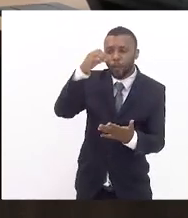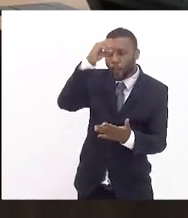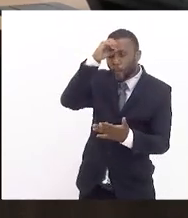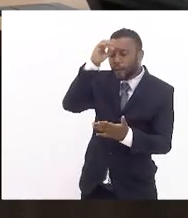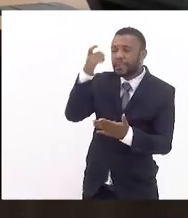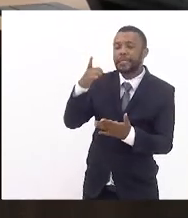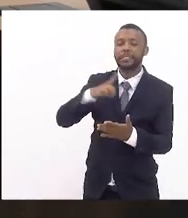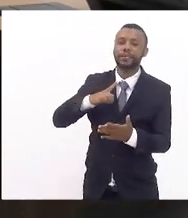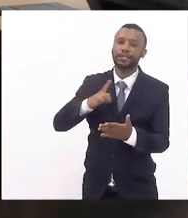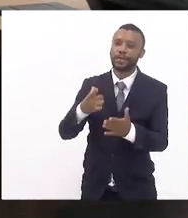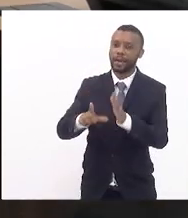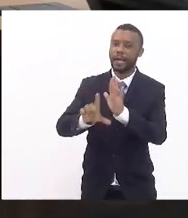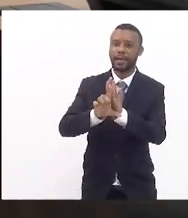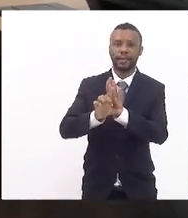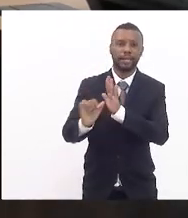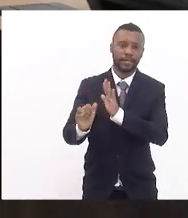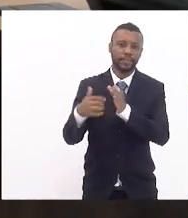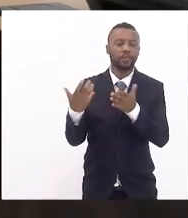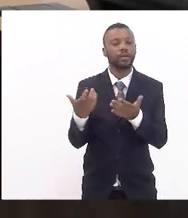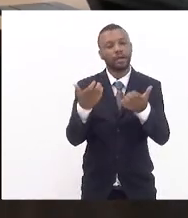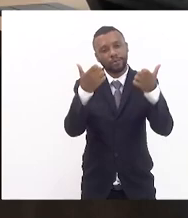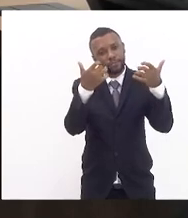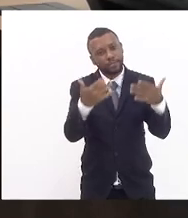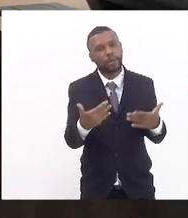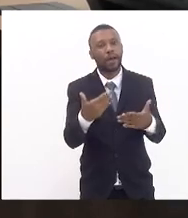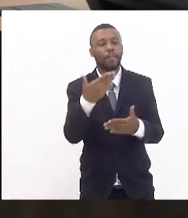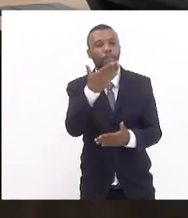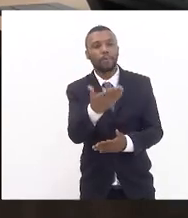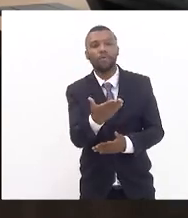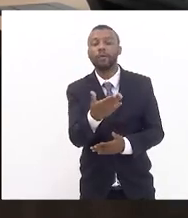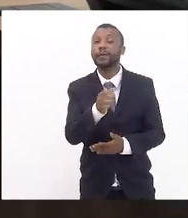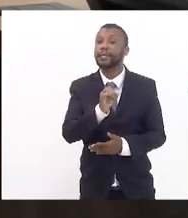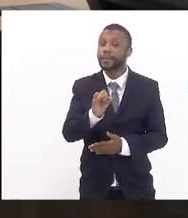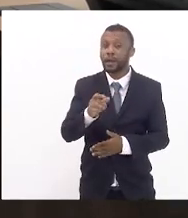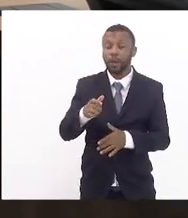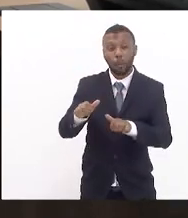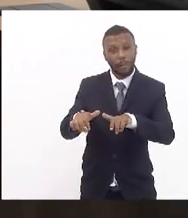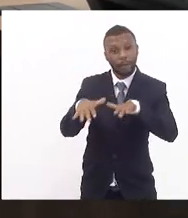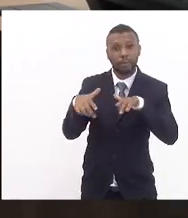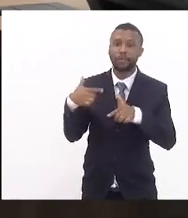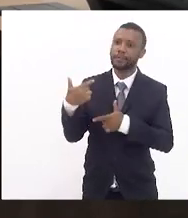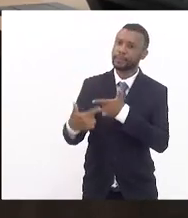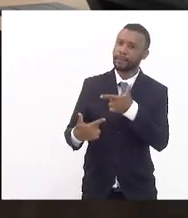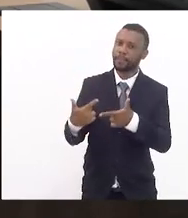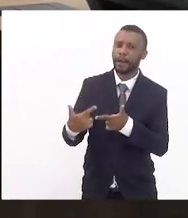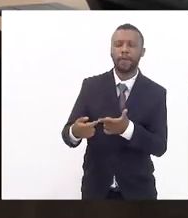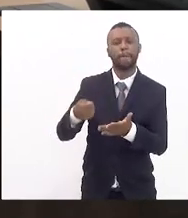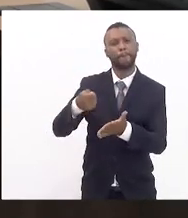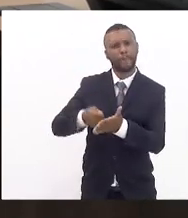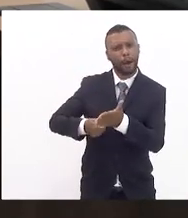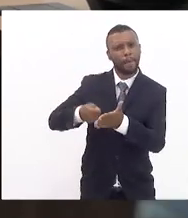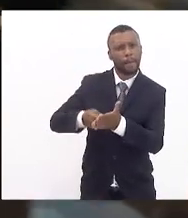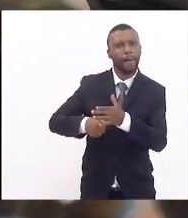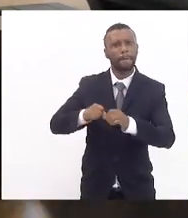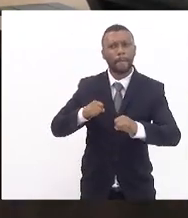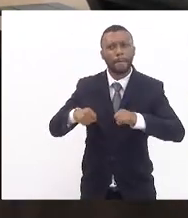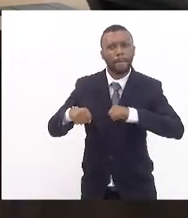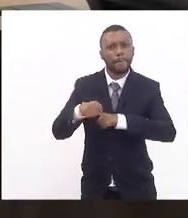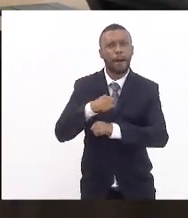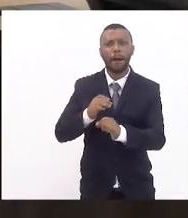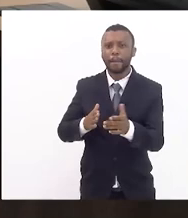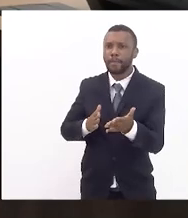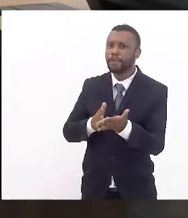Então, presidente, eu queria dizer para o senhor, porque esse parlamento trabalha luta tanto para aprovar uma lei,